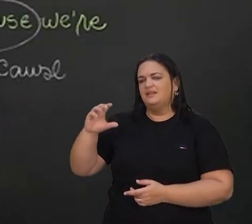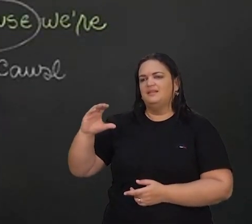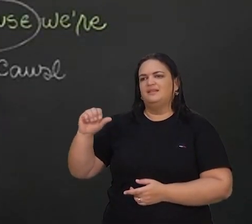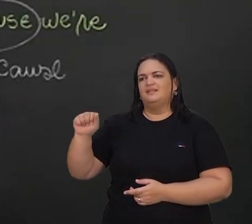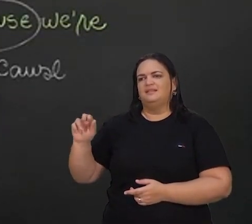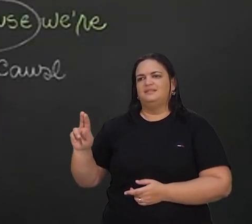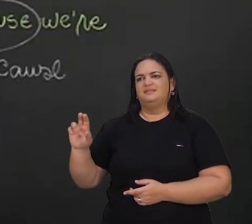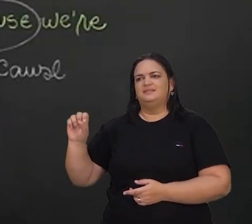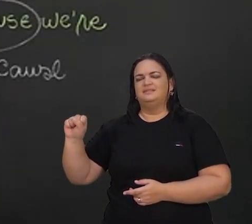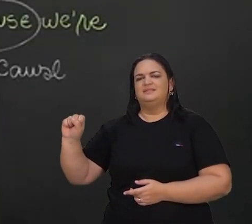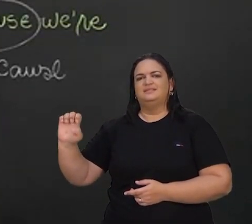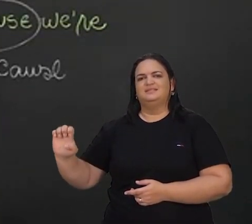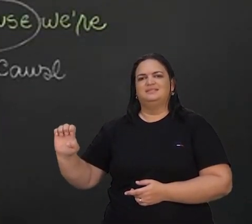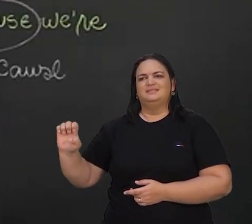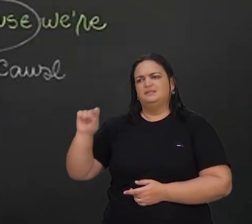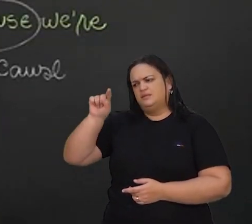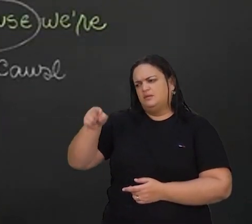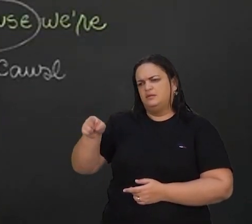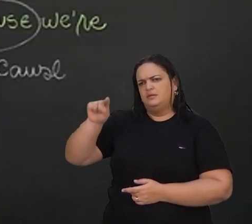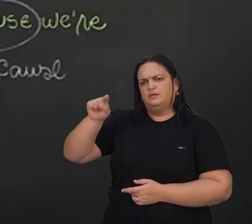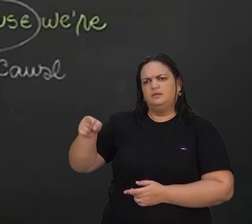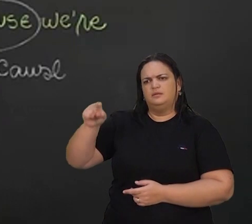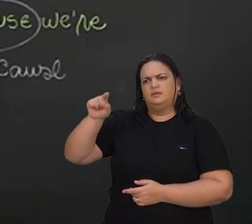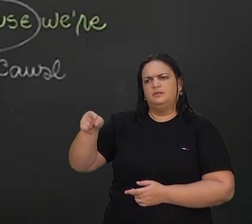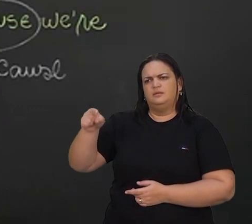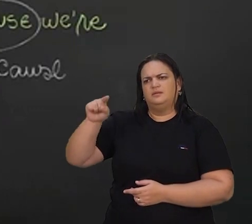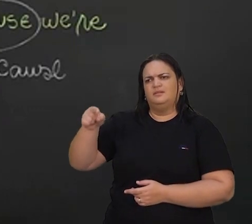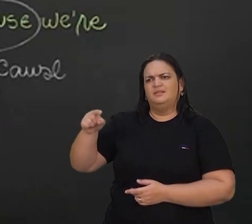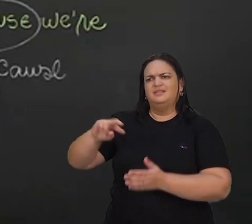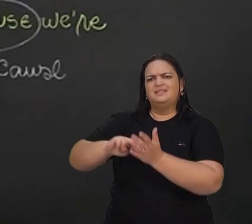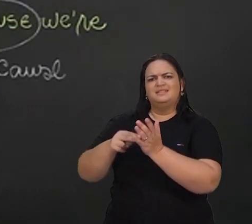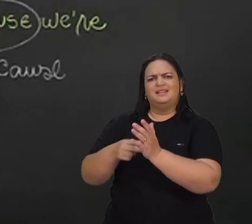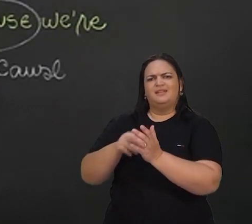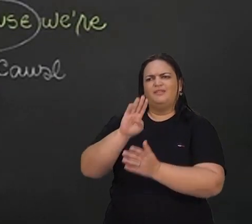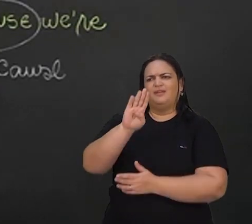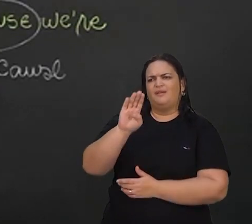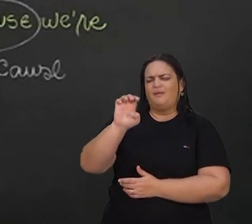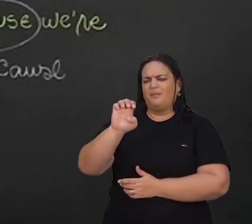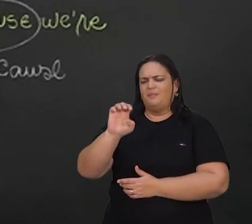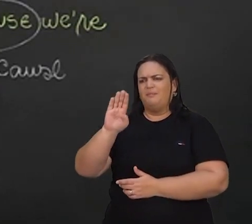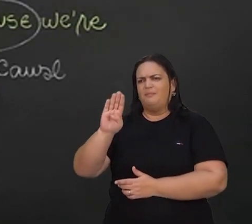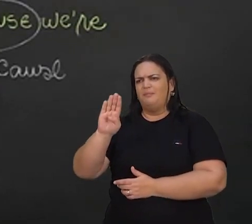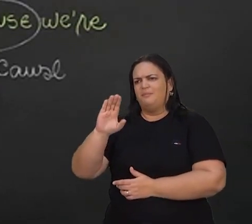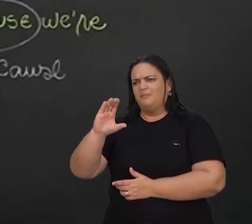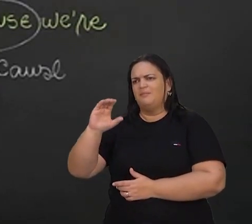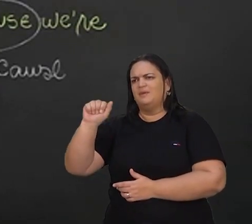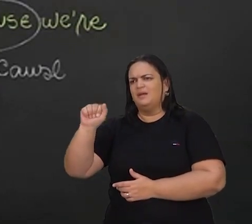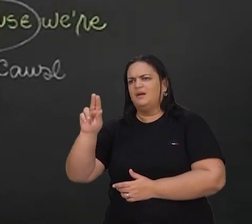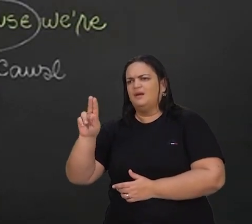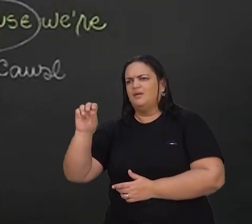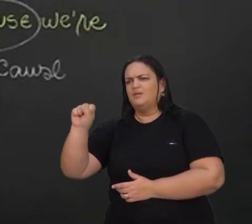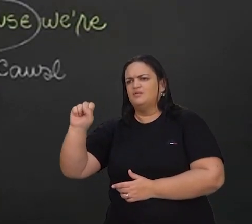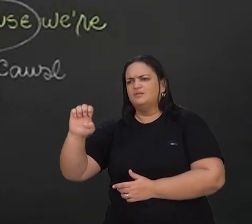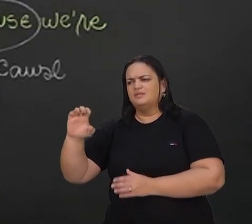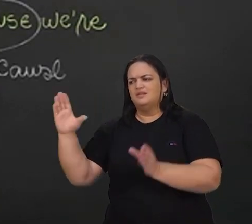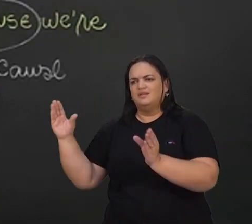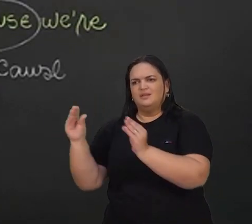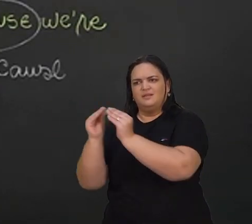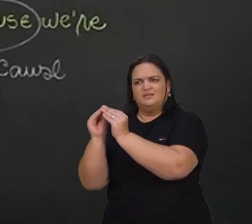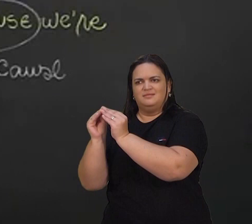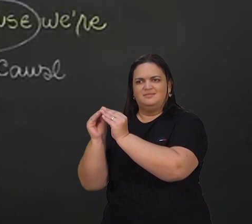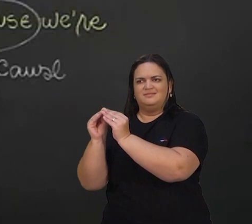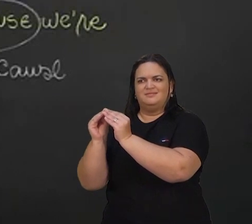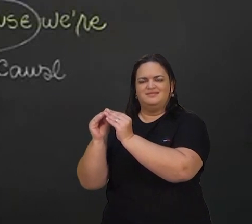com apóstrofe, que é a abreviação de because, que nós utilizamos em contextos